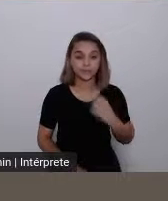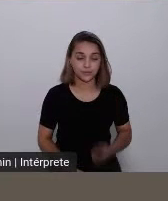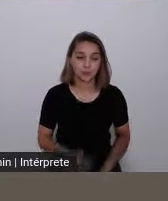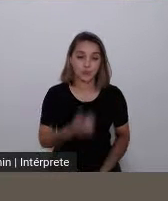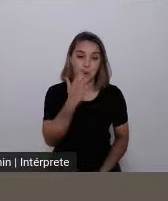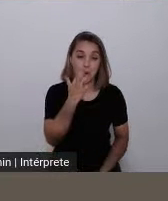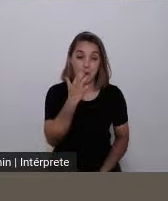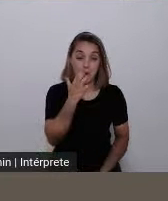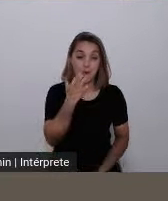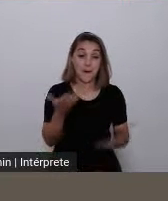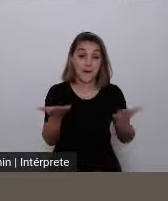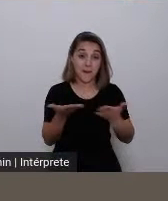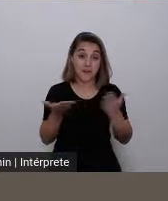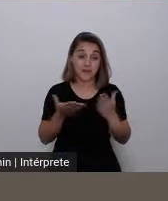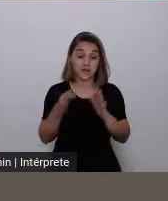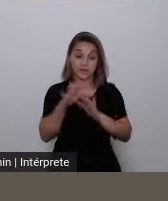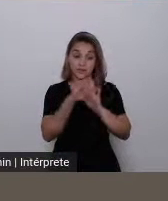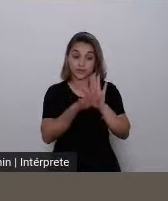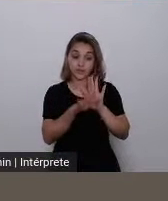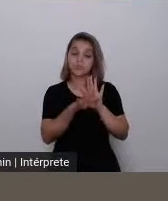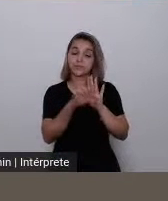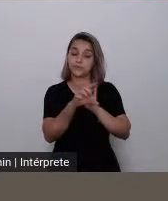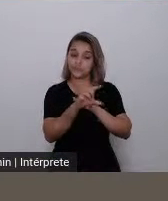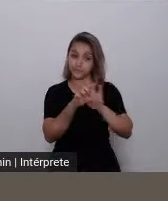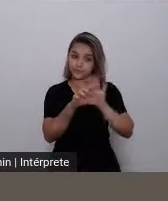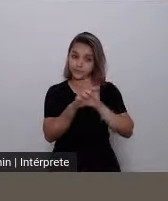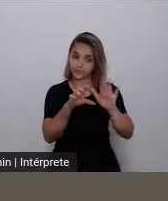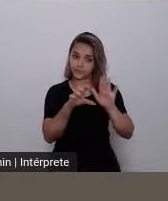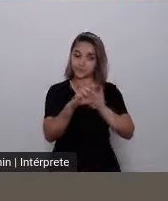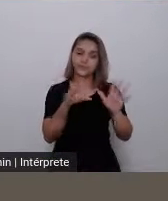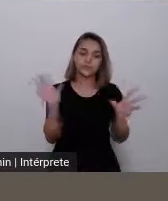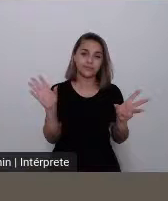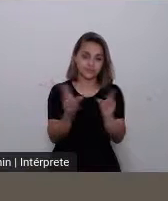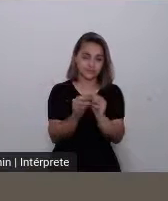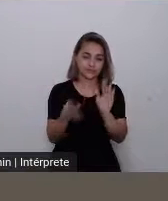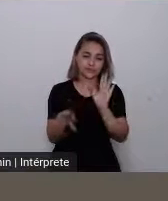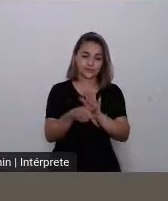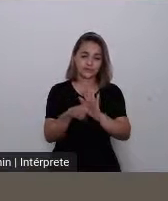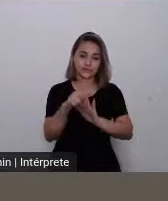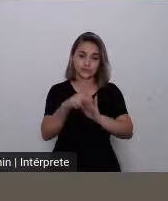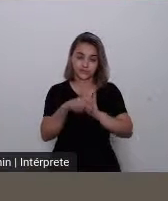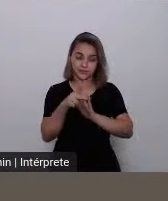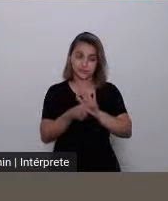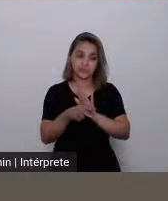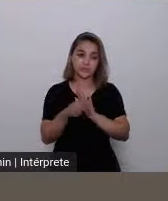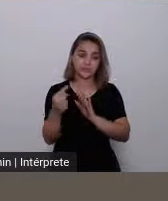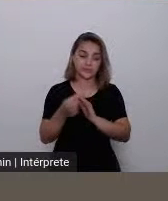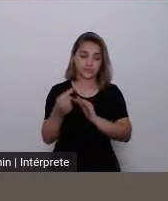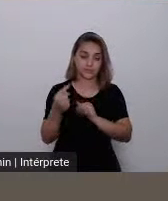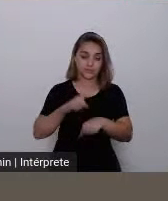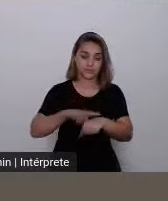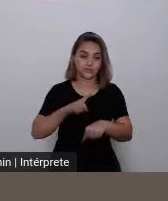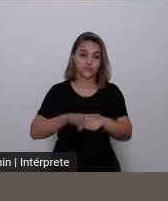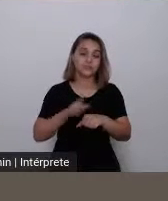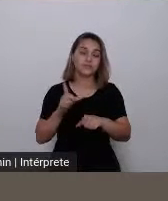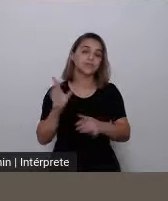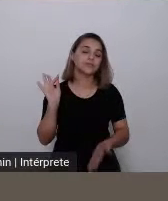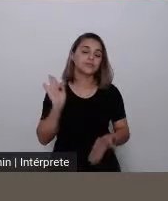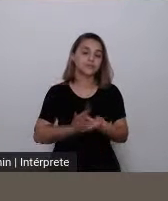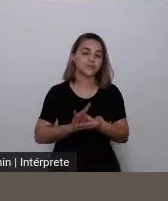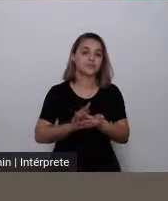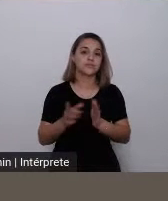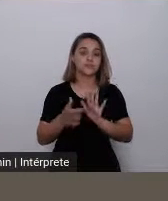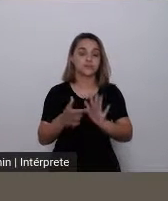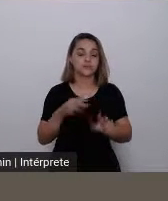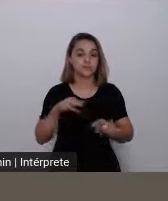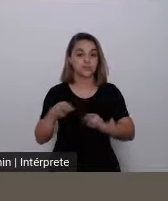Fiquemos agora com trechos que resumem o projeto modernista da primeira hora. Uma citação, o que caracteriza essa realidade que o movimento modernista impôs é, a meu